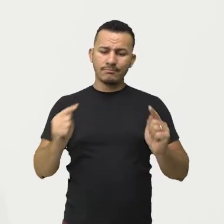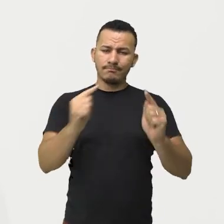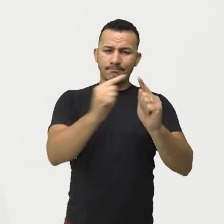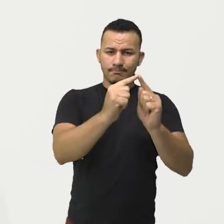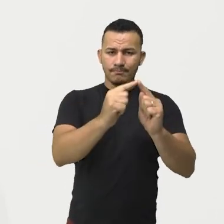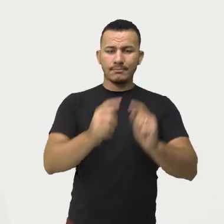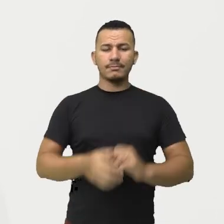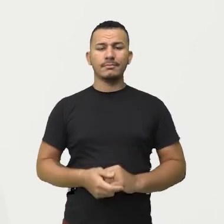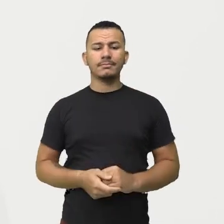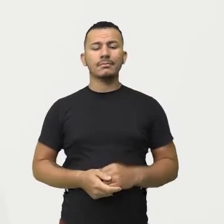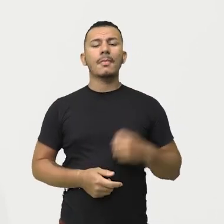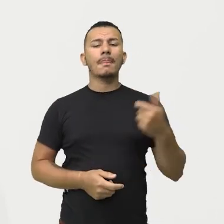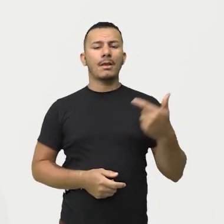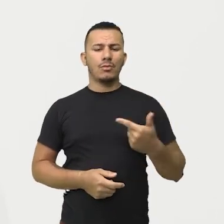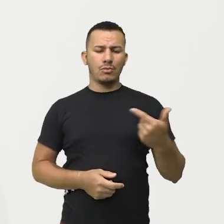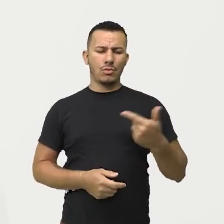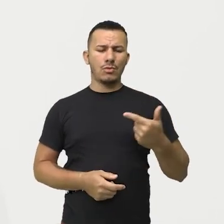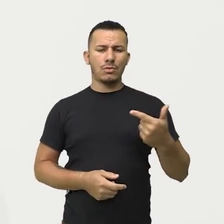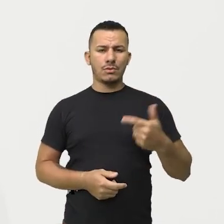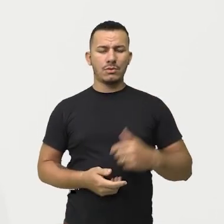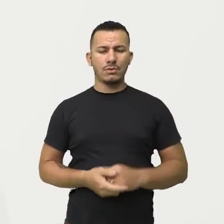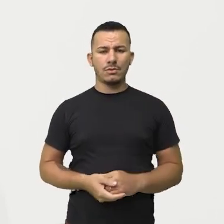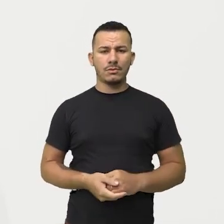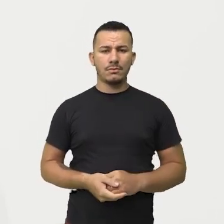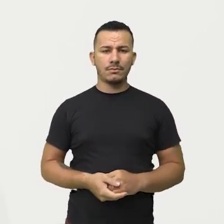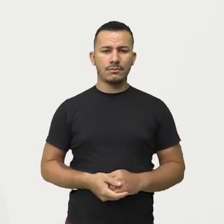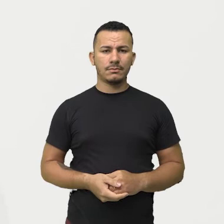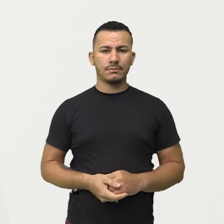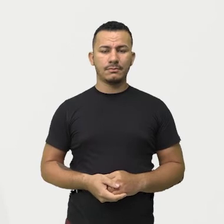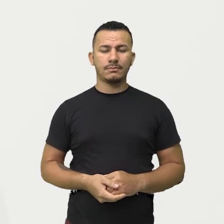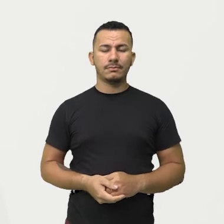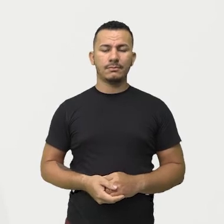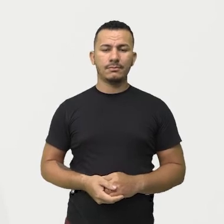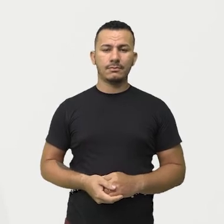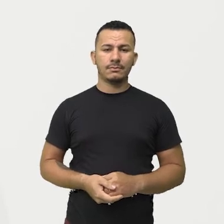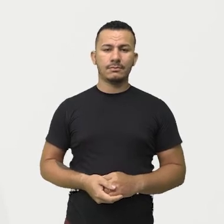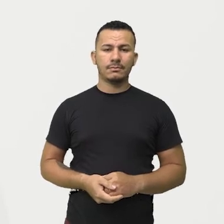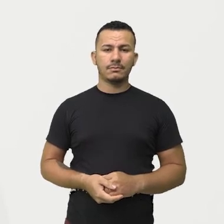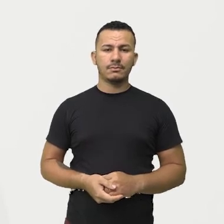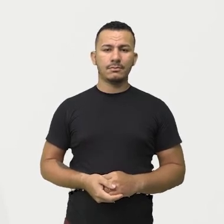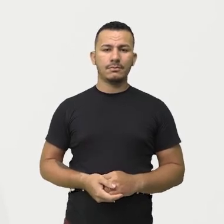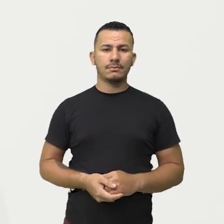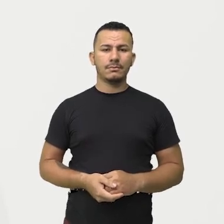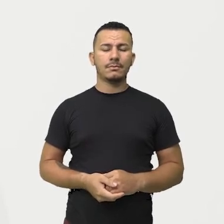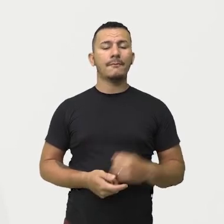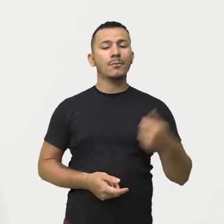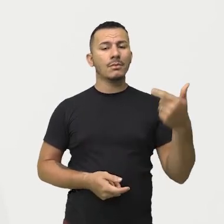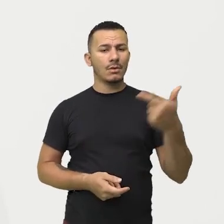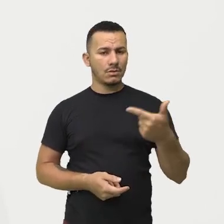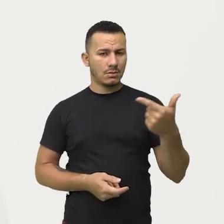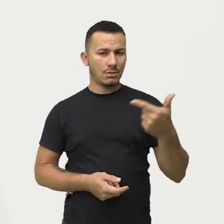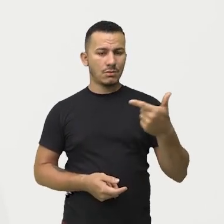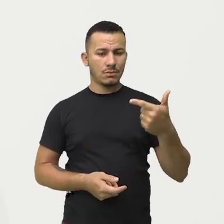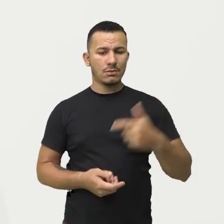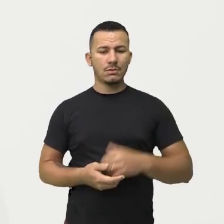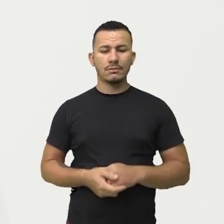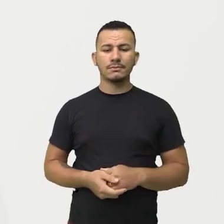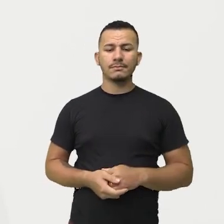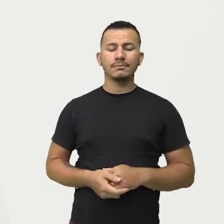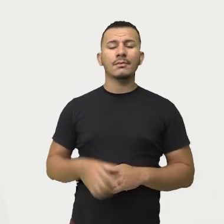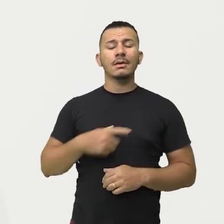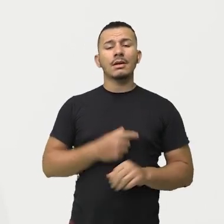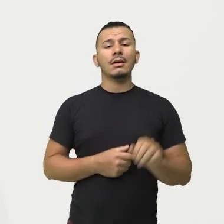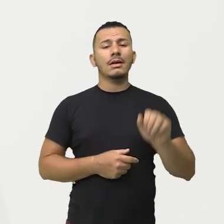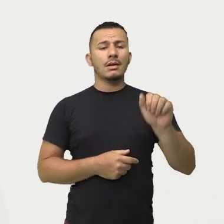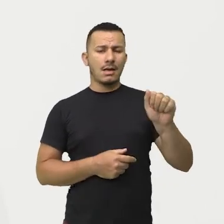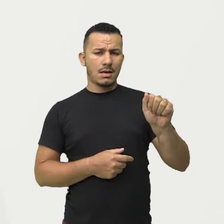Segunda situação. Olha o olhinho aqui, né? Ó, o olho. Segunda situação, os segmentos